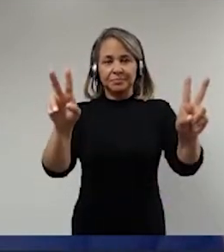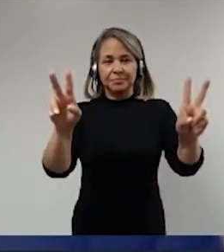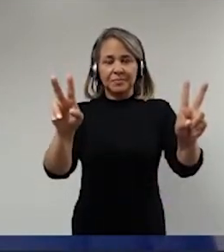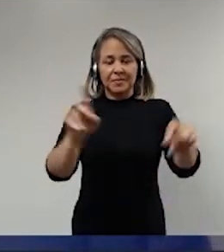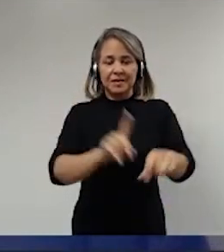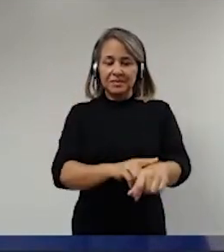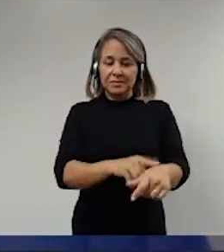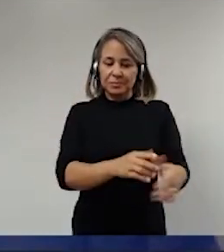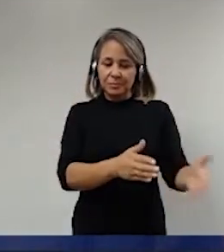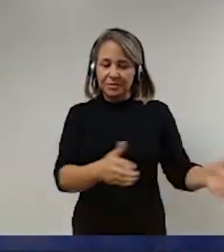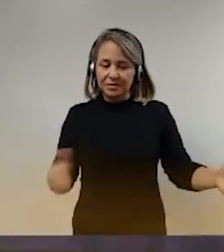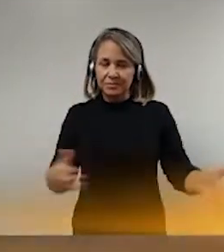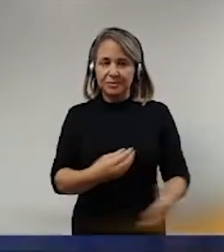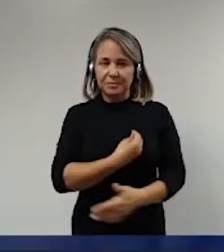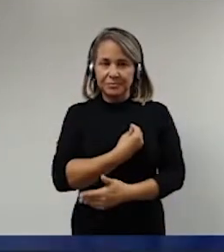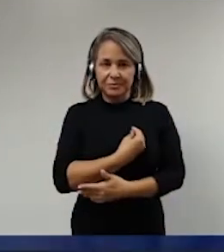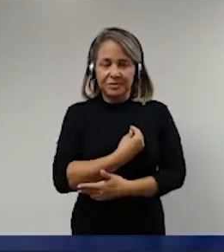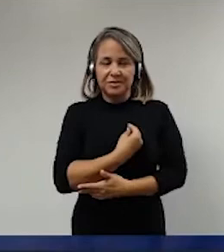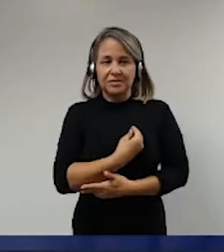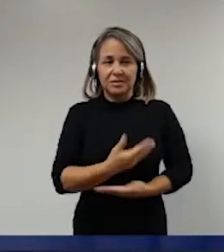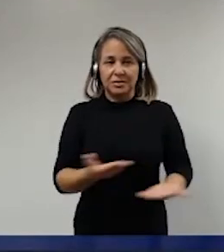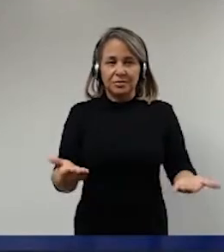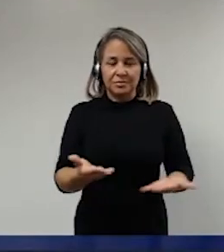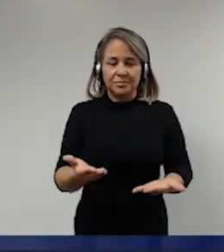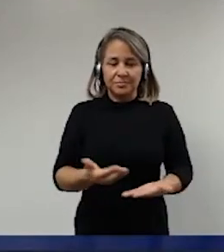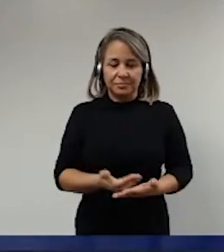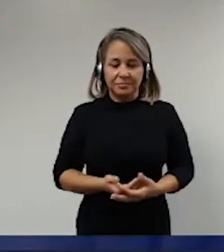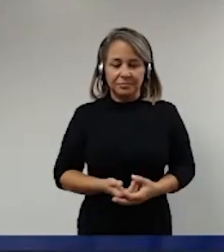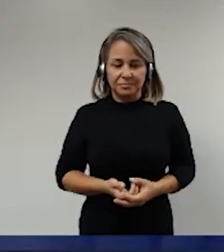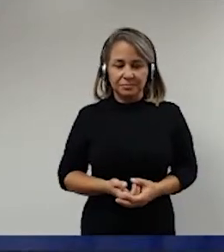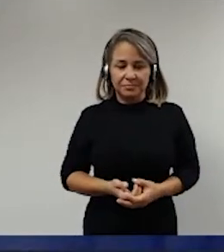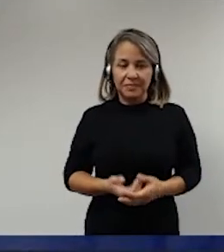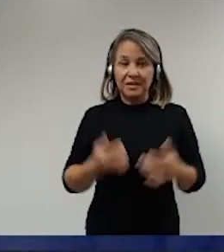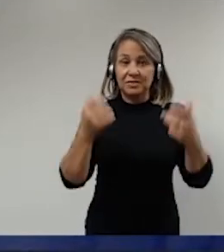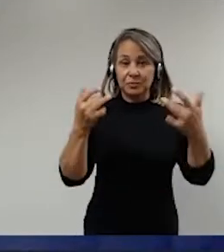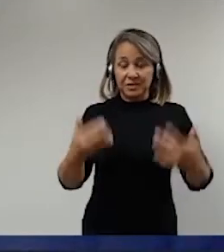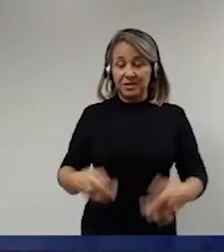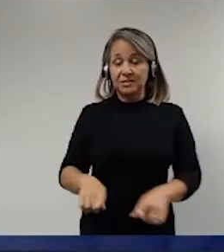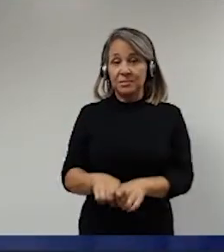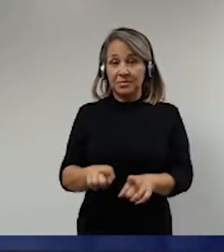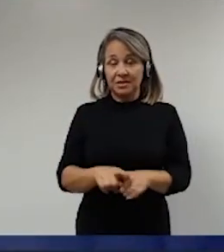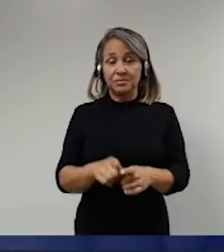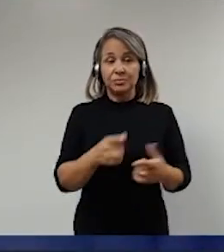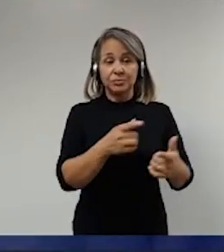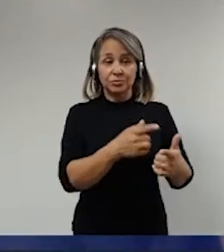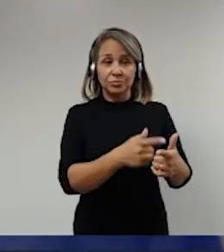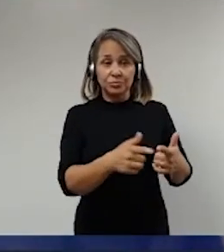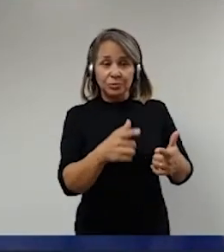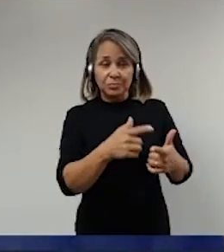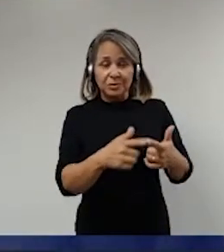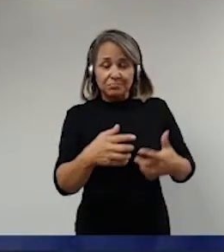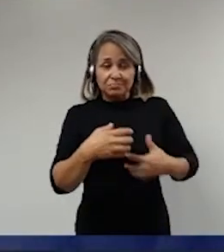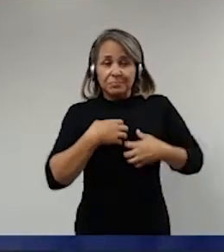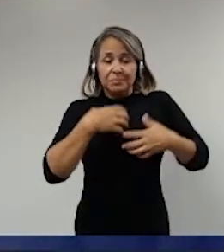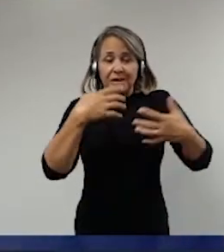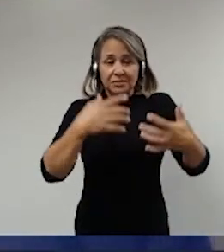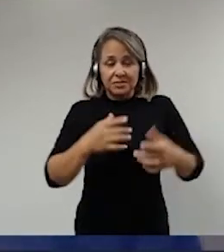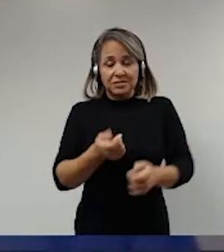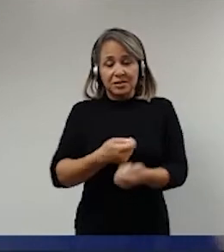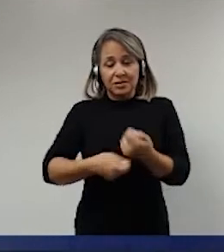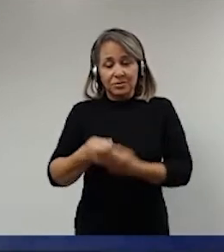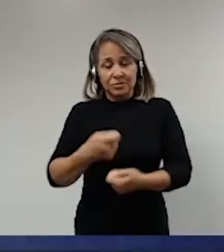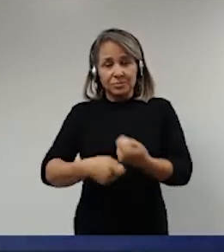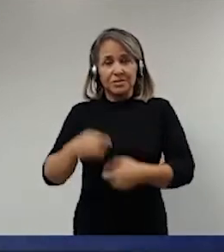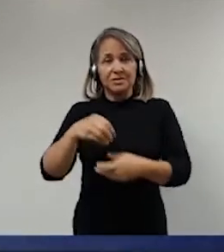desse momento que nós estamos vivendo e falar sobre os impactos para a economia, para a indústria